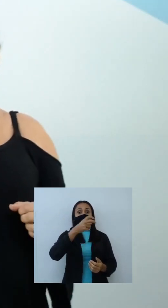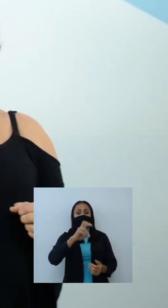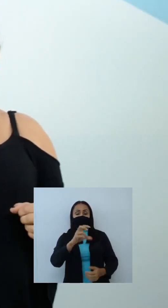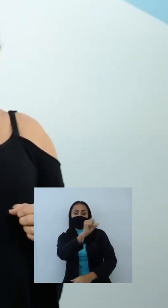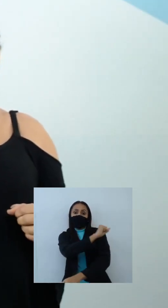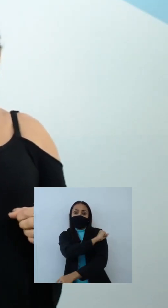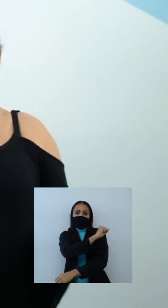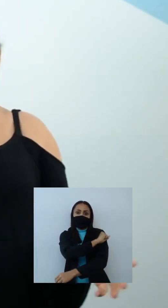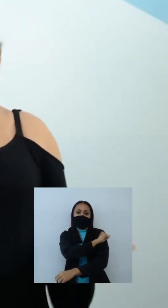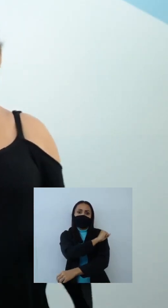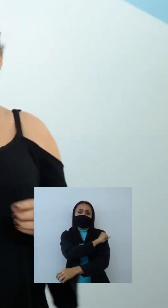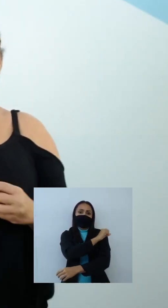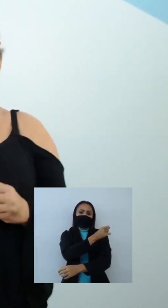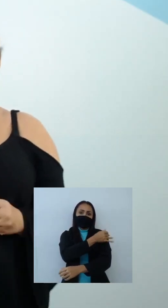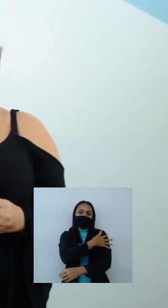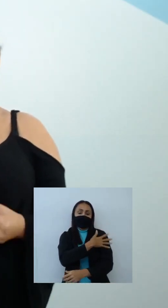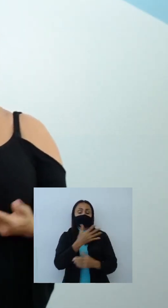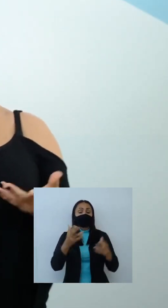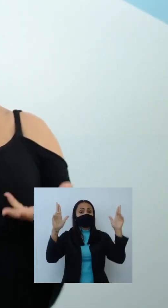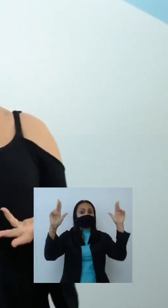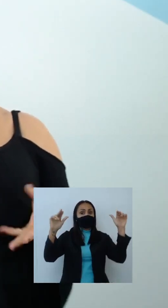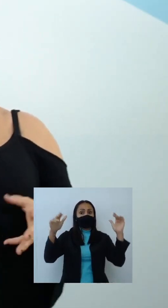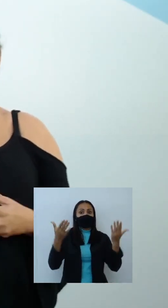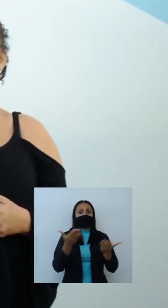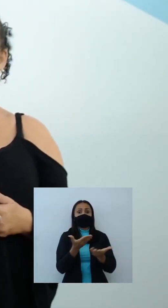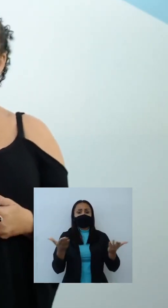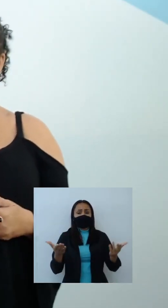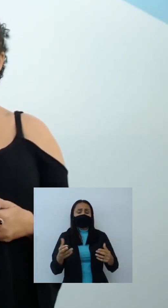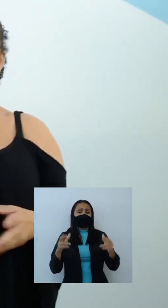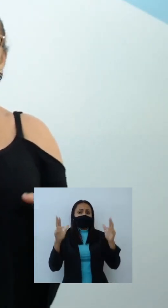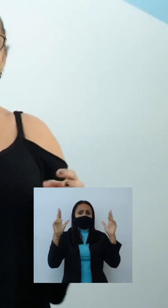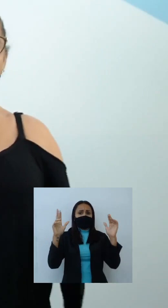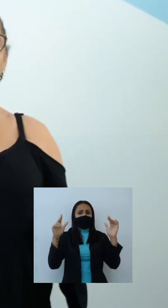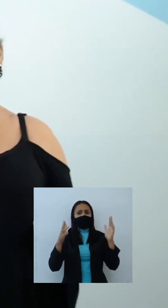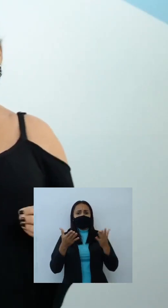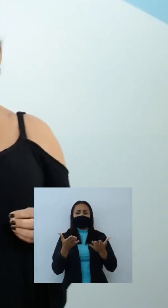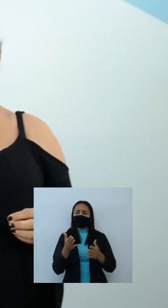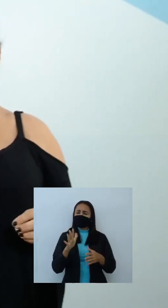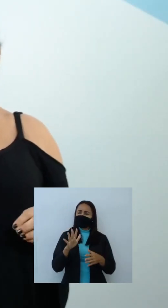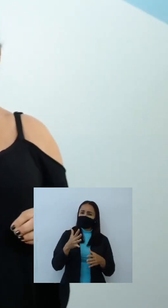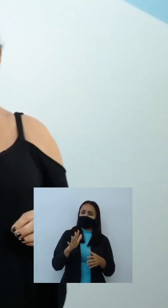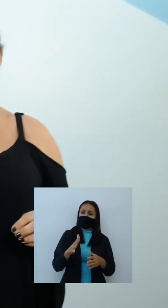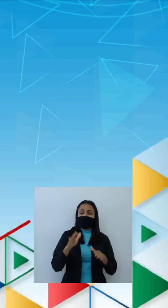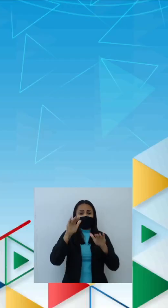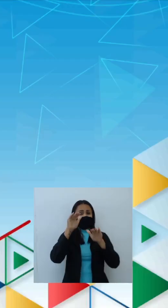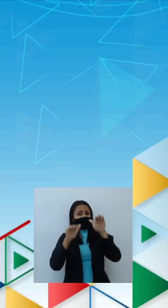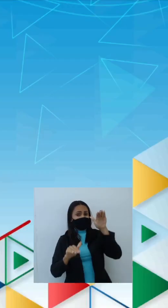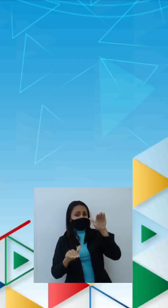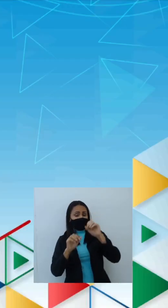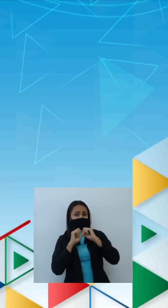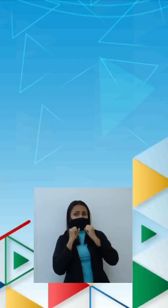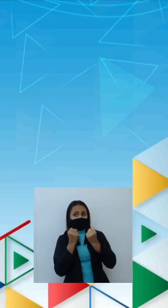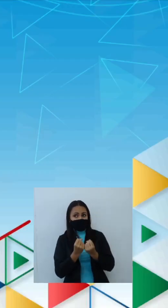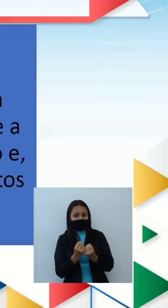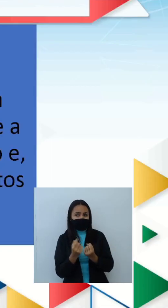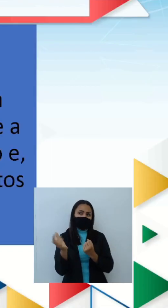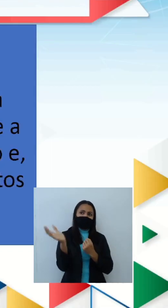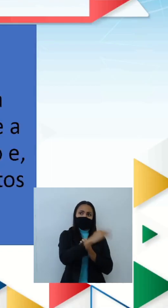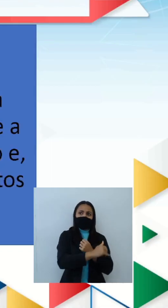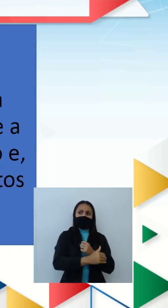ensino fundamental. O tema hoje é um tema não muito bom, gente, é desigualdade social. Vamos